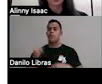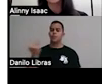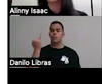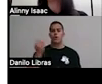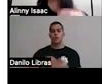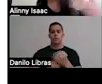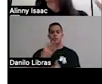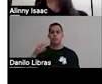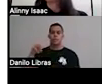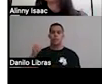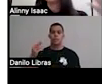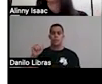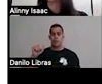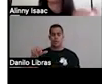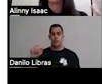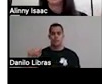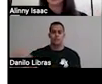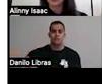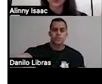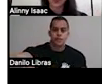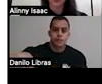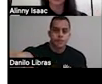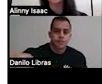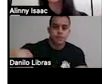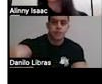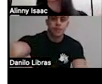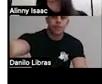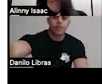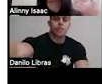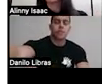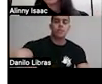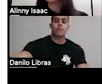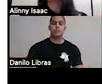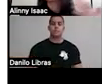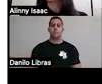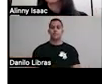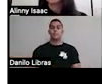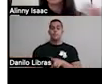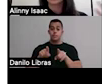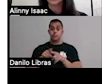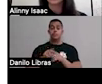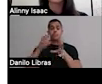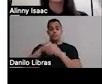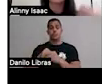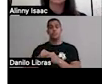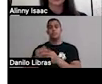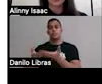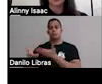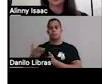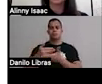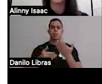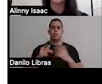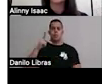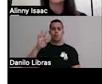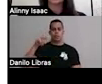das membranas, e isso impacta na estrutura, na fluidez dessas estruturas, na ancoragem, interação, né, com as proteínas que vão estar